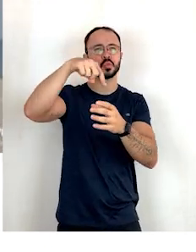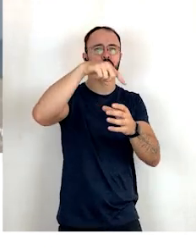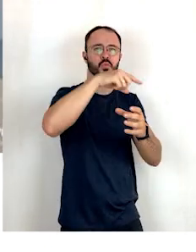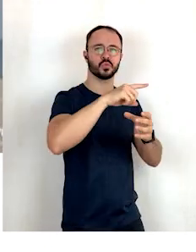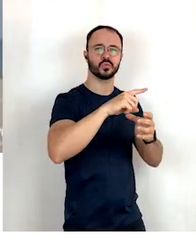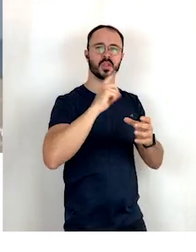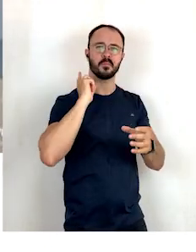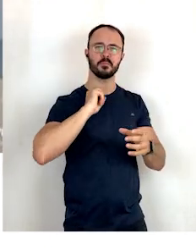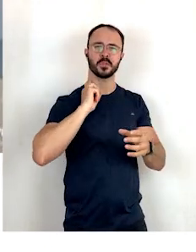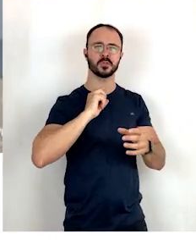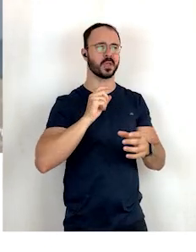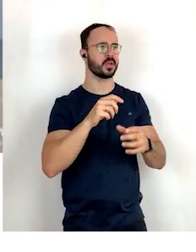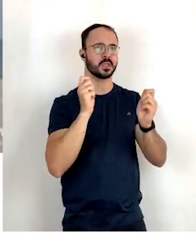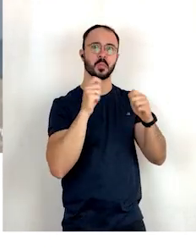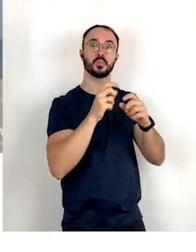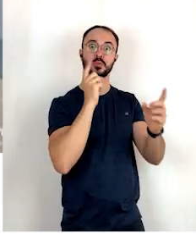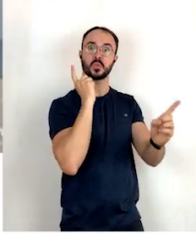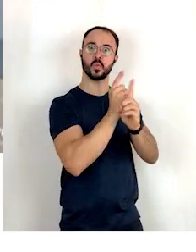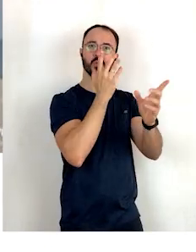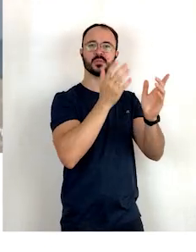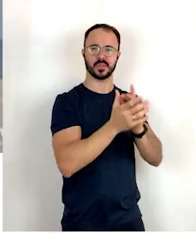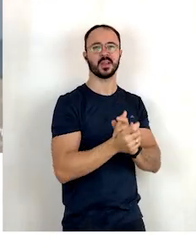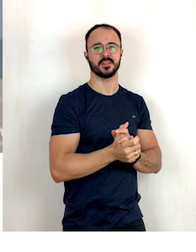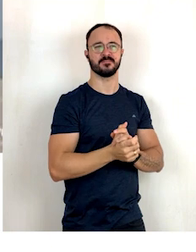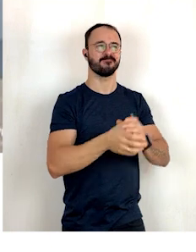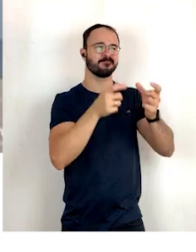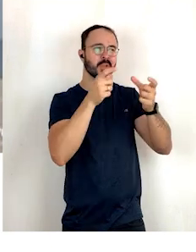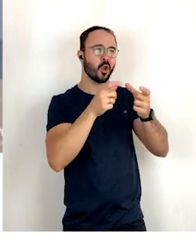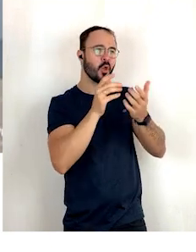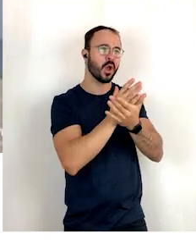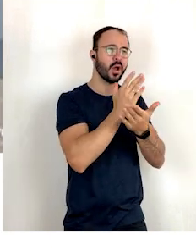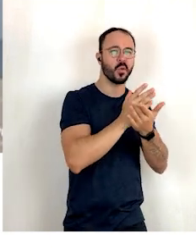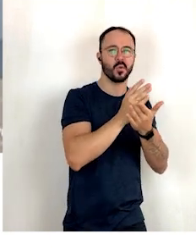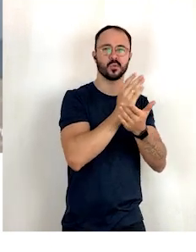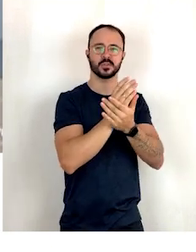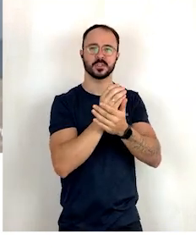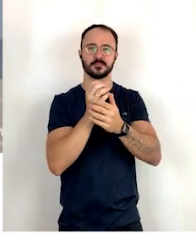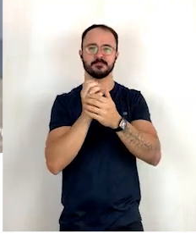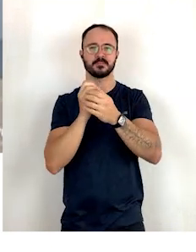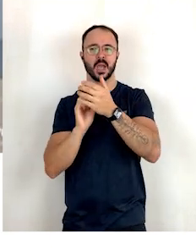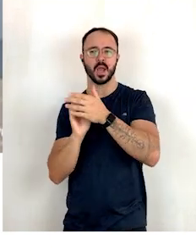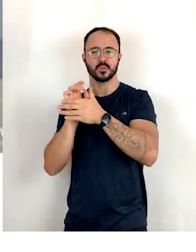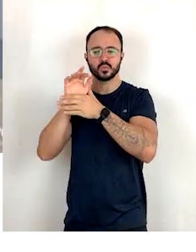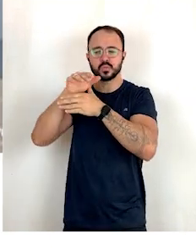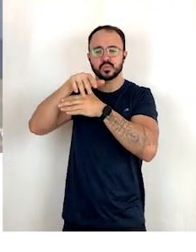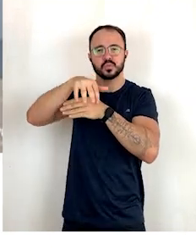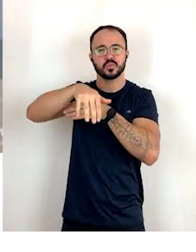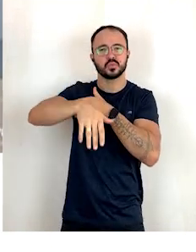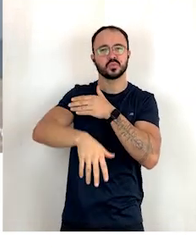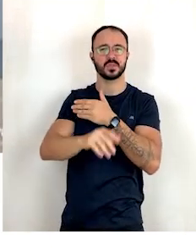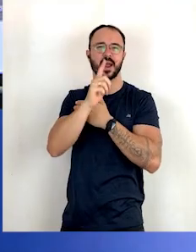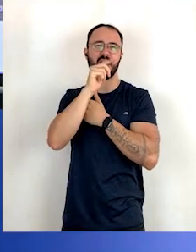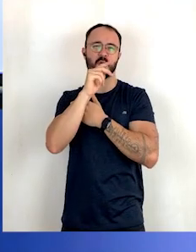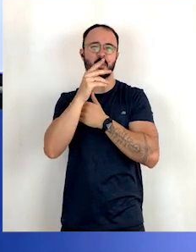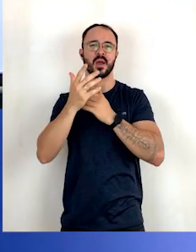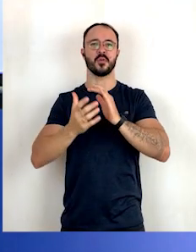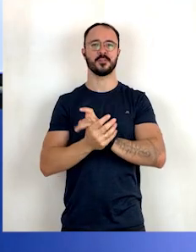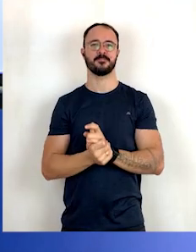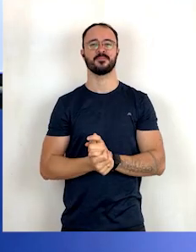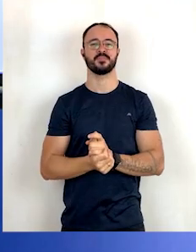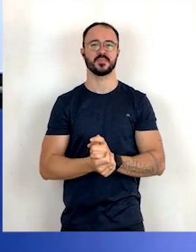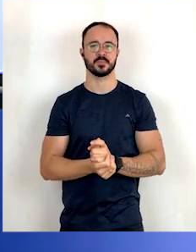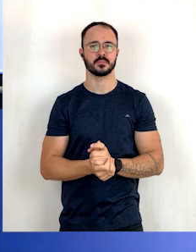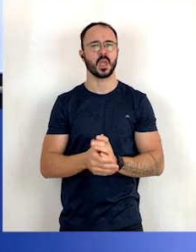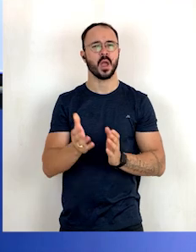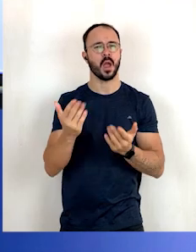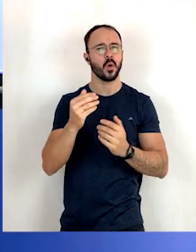temos algumas cachoeiras na região de Furnas e sempre temos eventos relacionados à ocorrência dessas trombas no período do verão. Vamos entender o